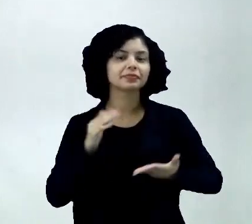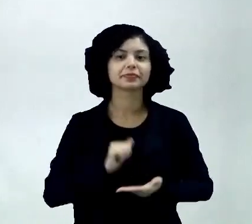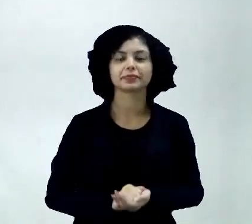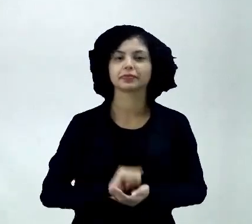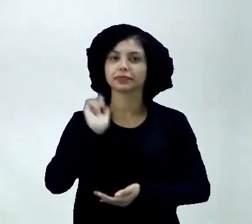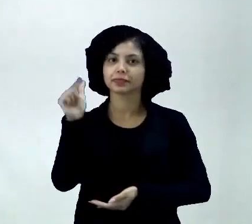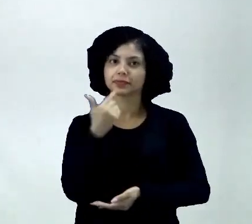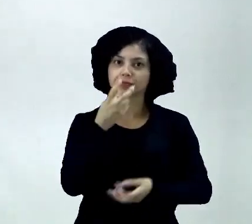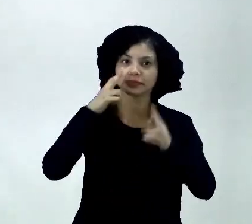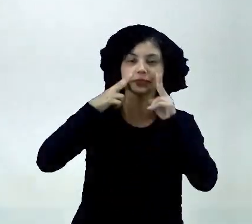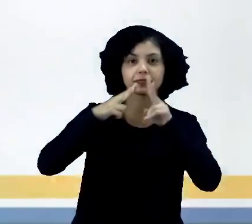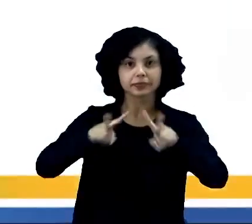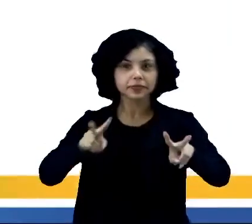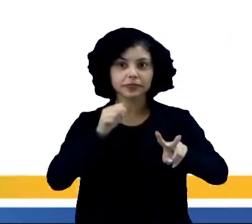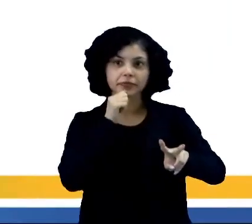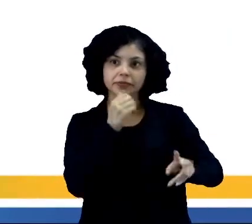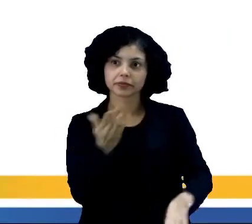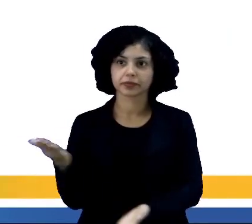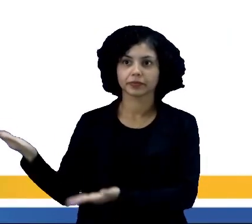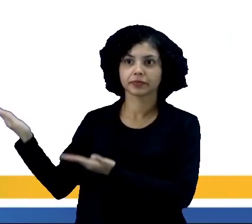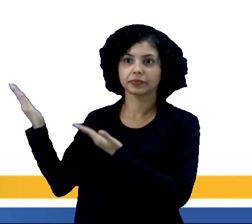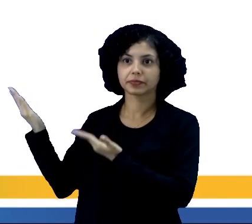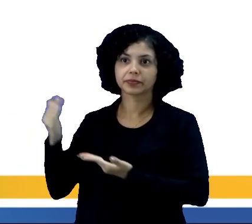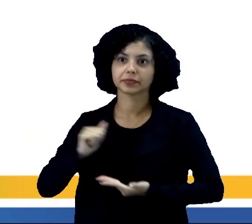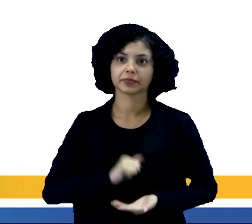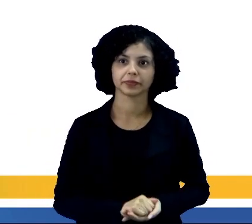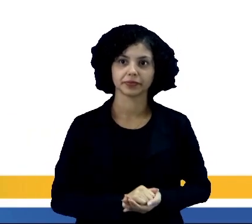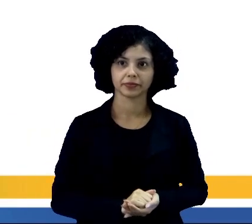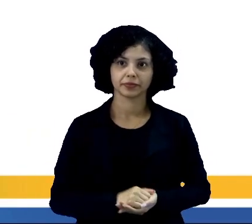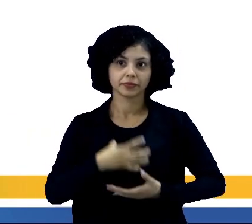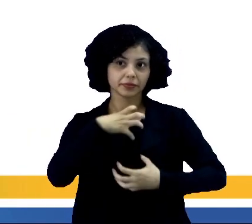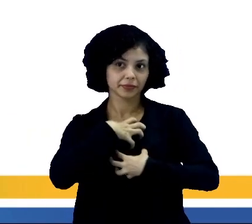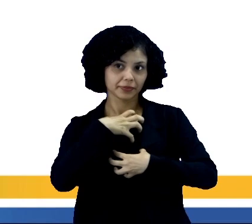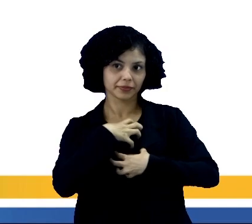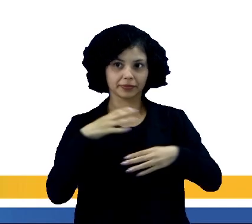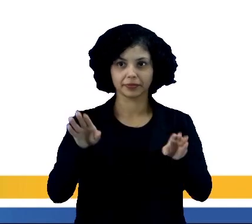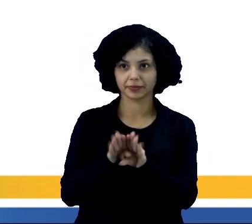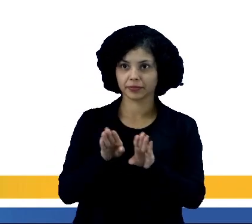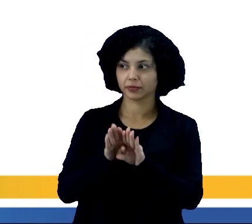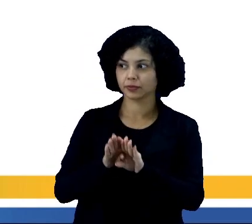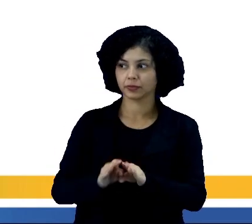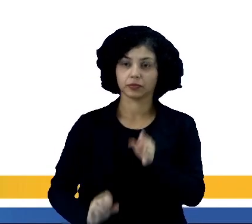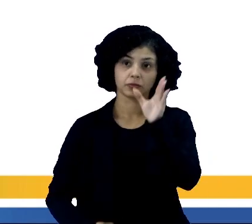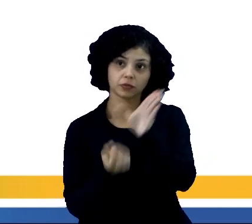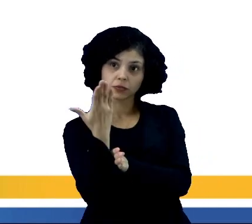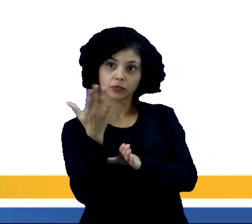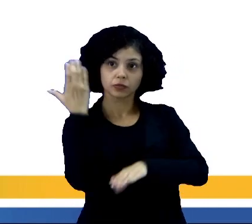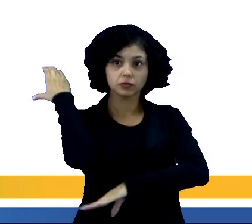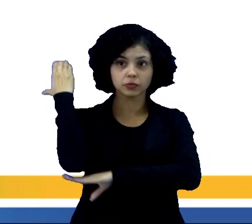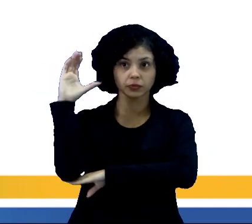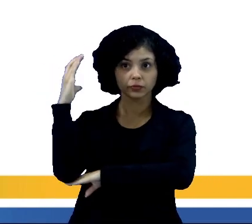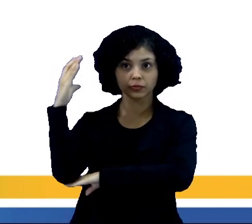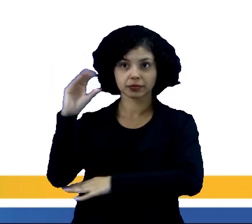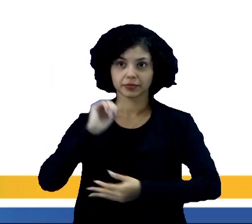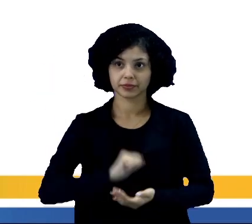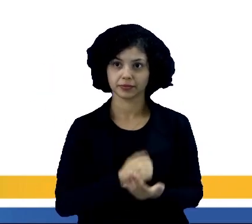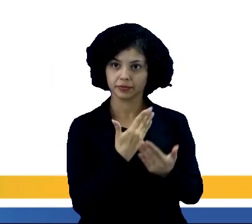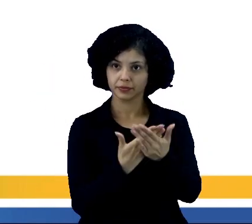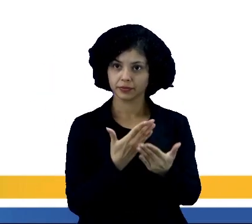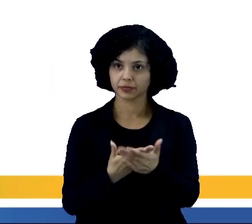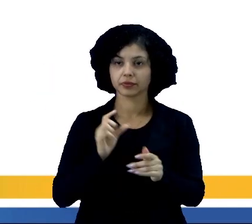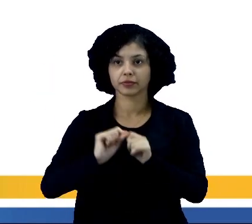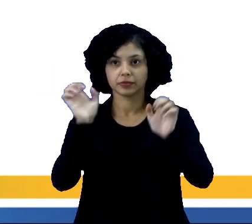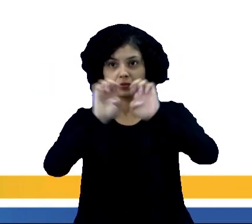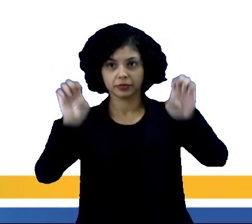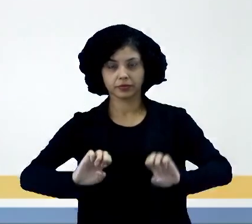Outra observação, nesse sentido, cadê a anatomia aqui? Nesse sentido, a anatomia surge como a ciência que estuda sobre as